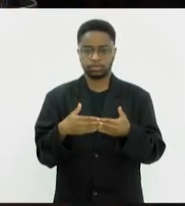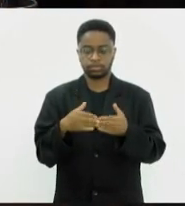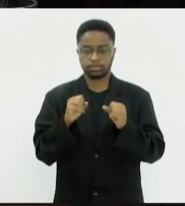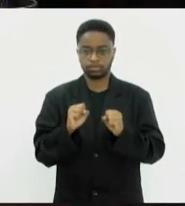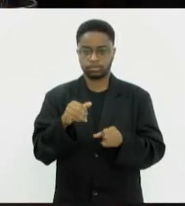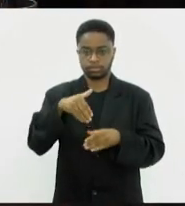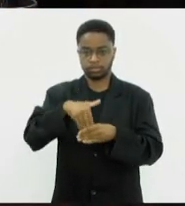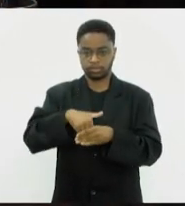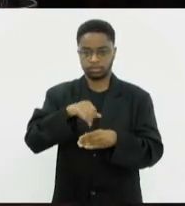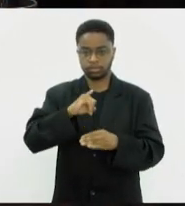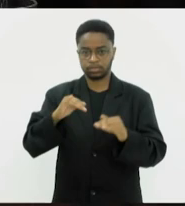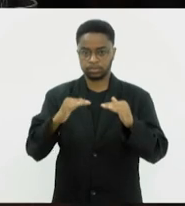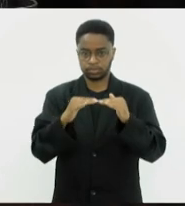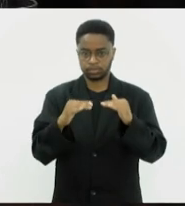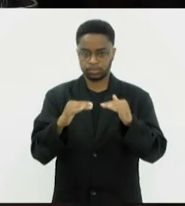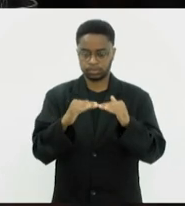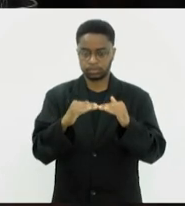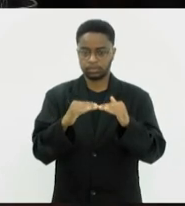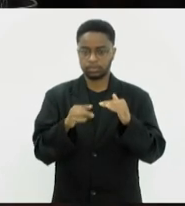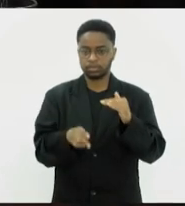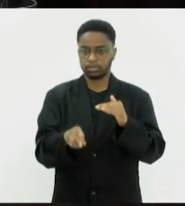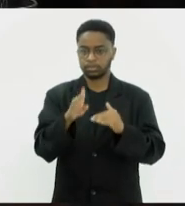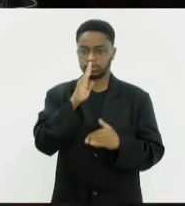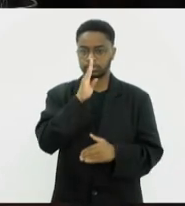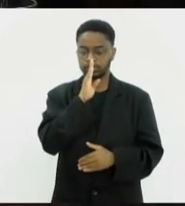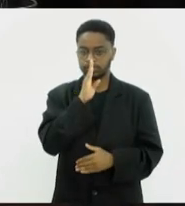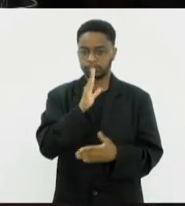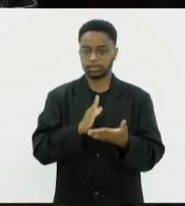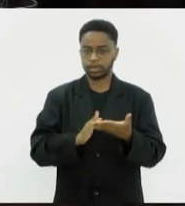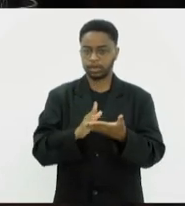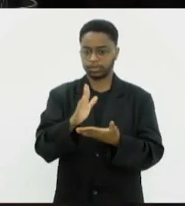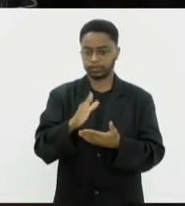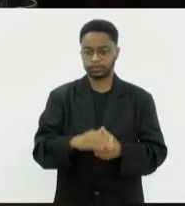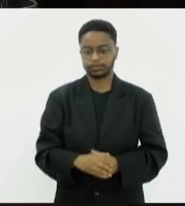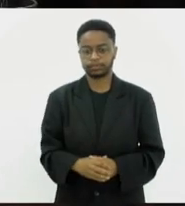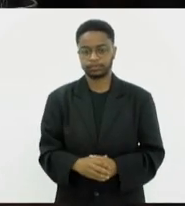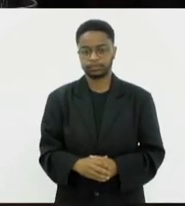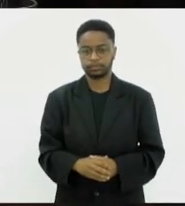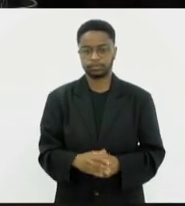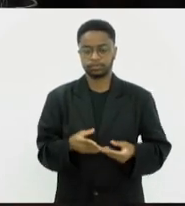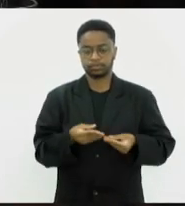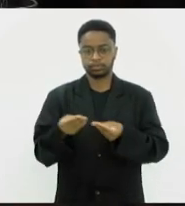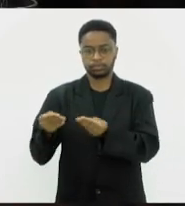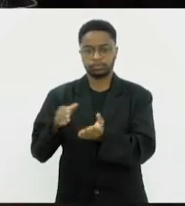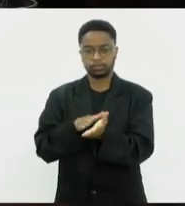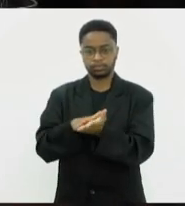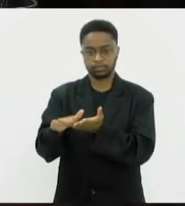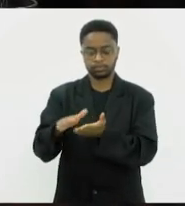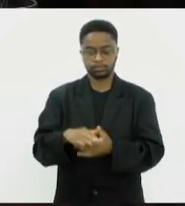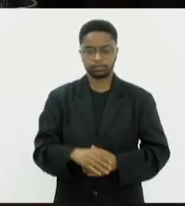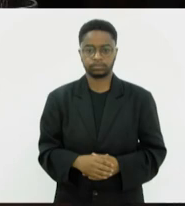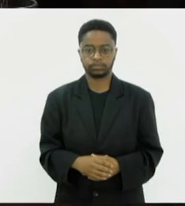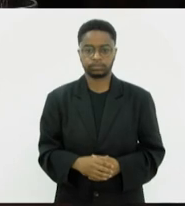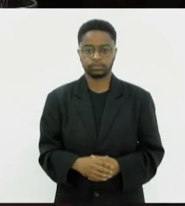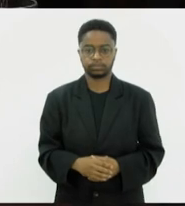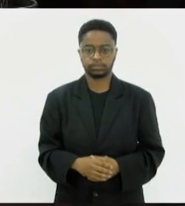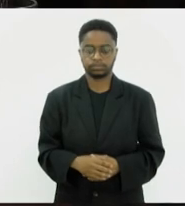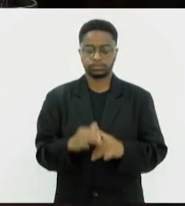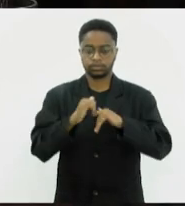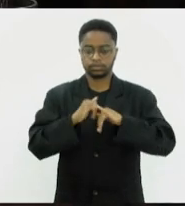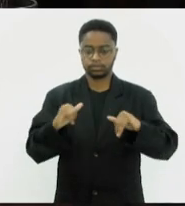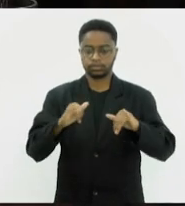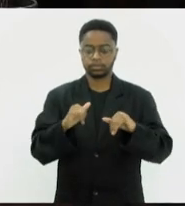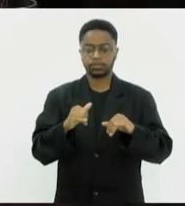Em votação, os senhores que aprovam permaneçam como estão. Aprovado, vai à publicação.